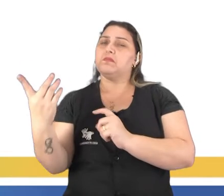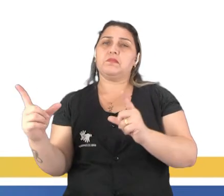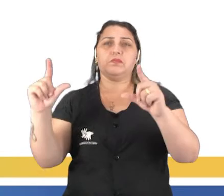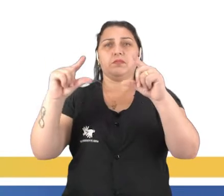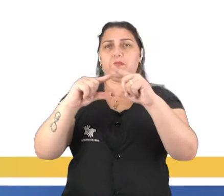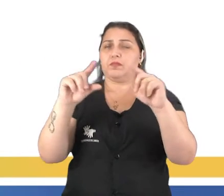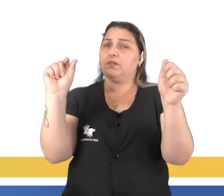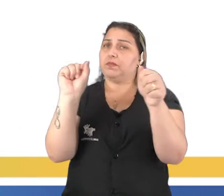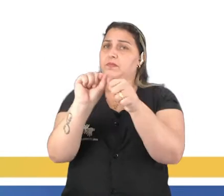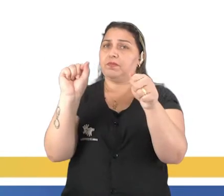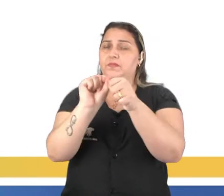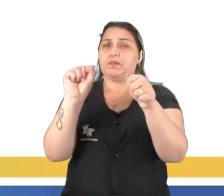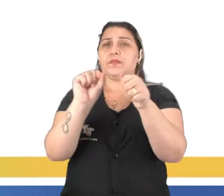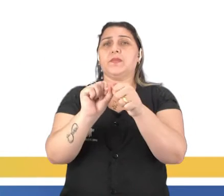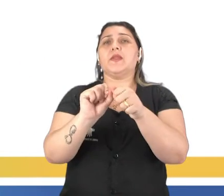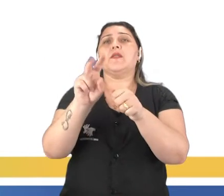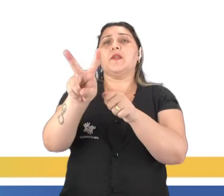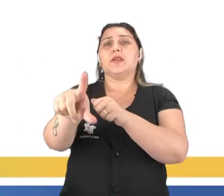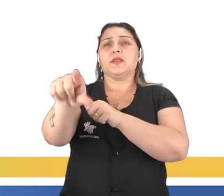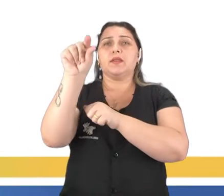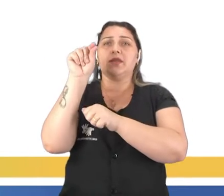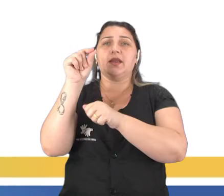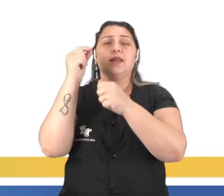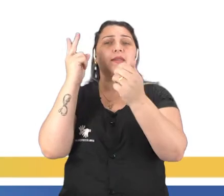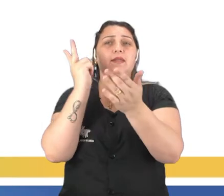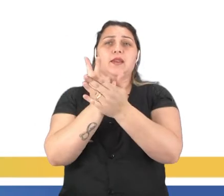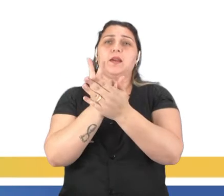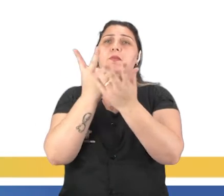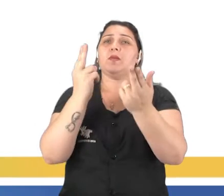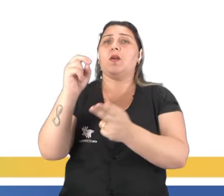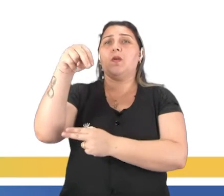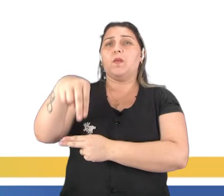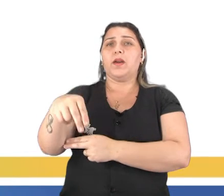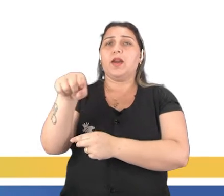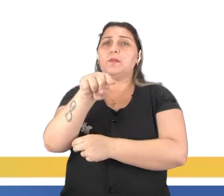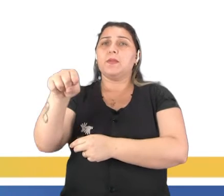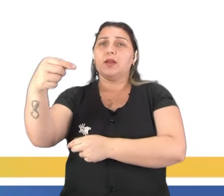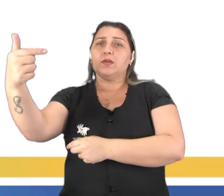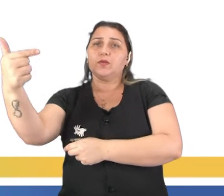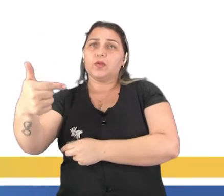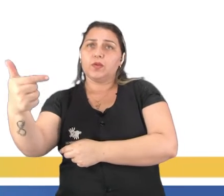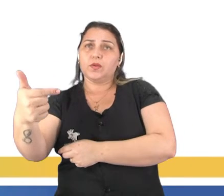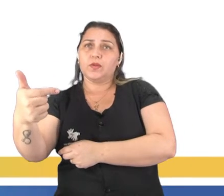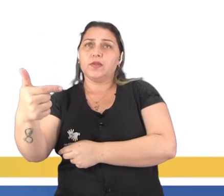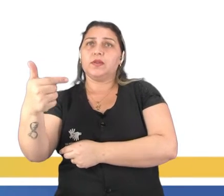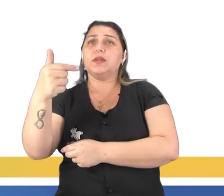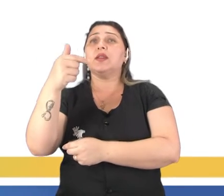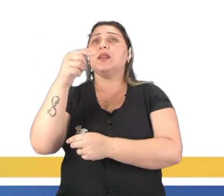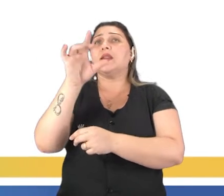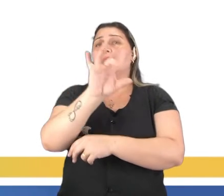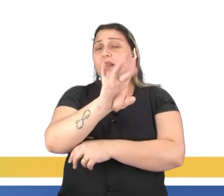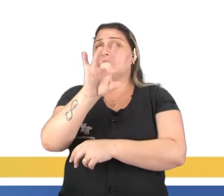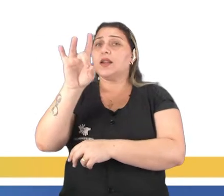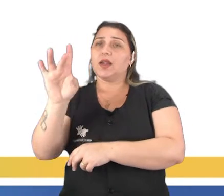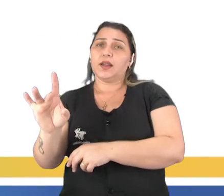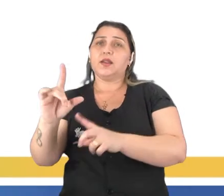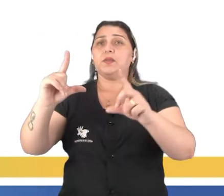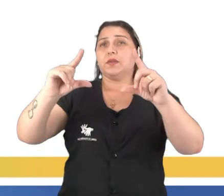formados a partir de um vértice escolhido é sempre igual a N-2. Então, observe que em cada um desses triângulos,